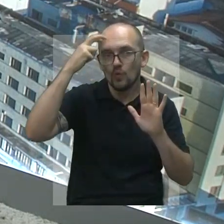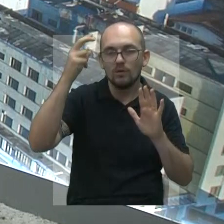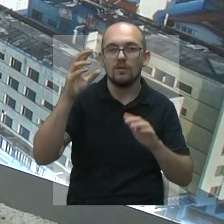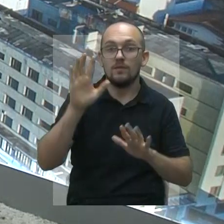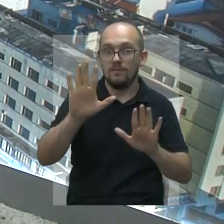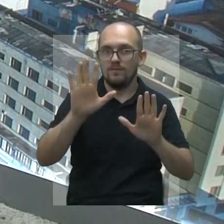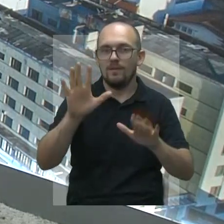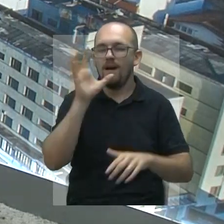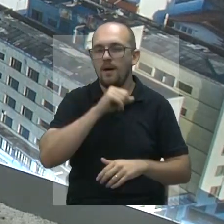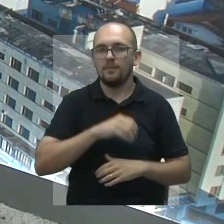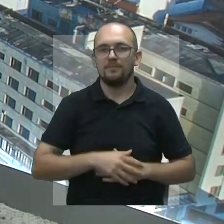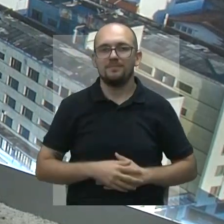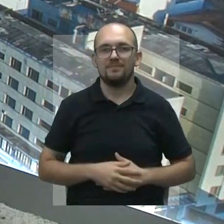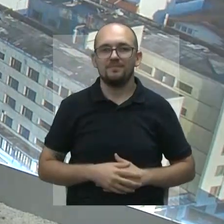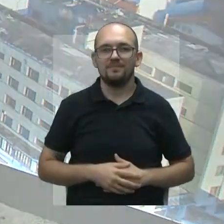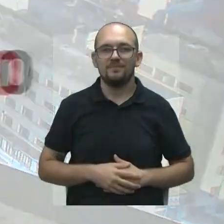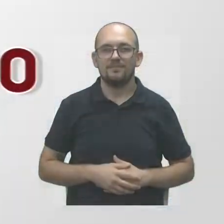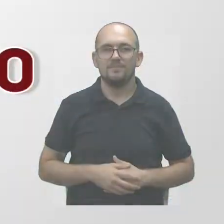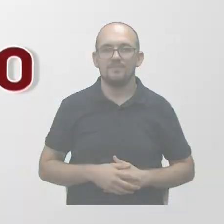por aí, é um instante só.